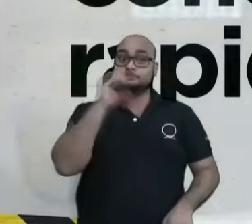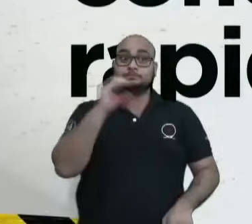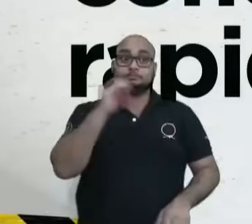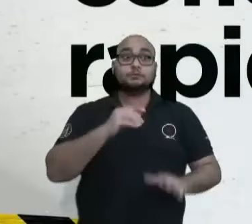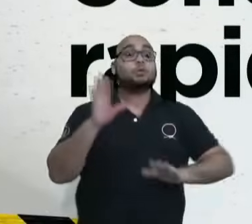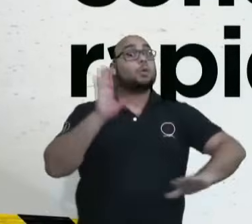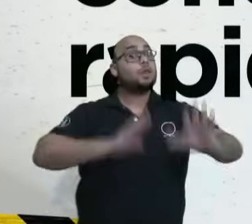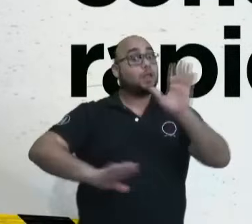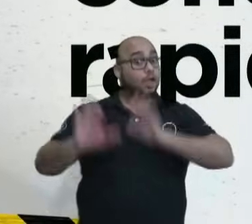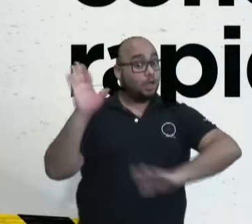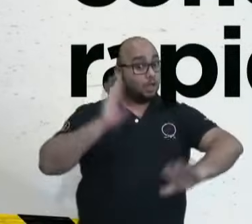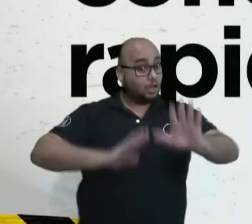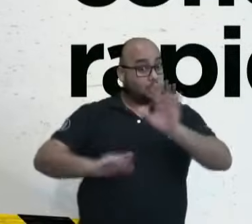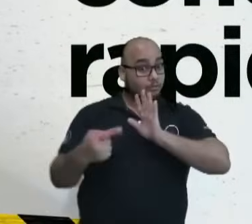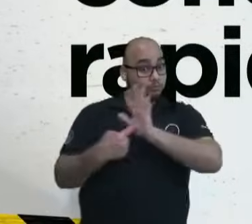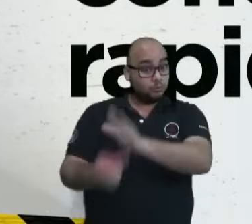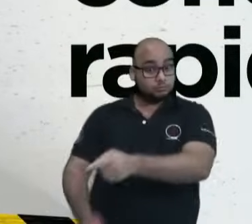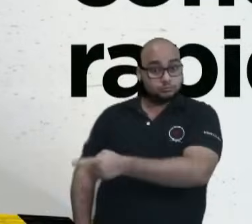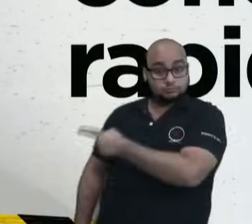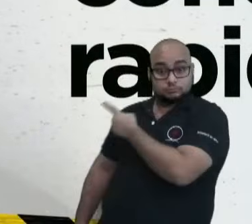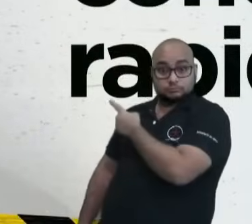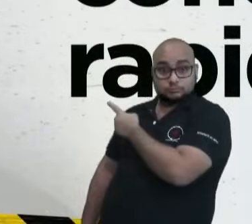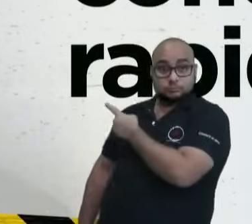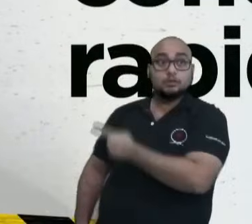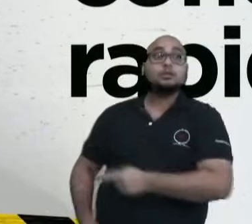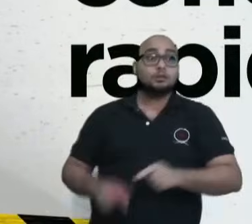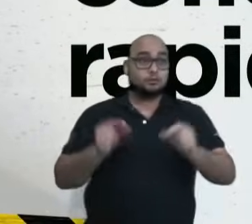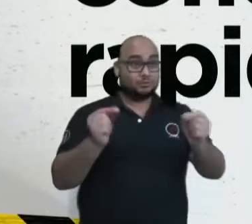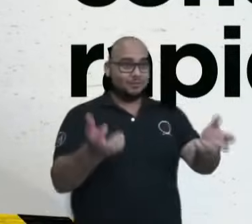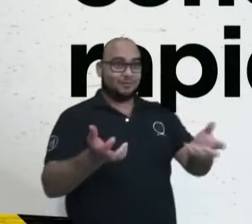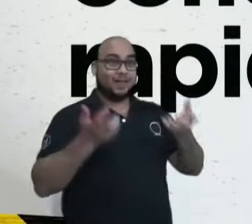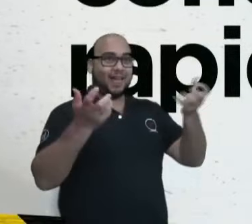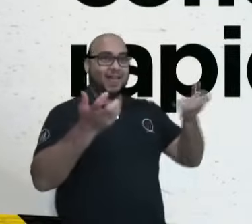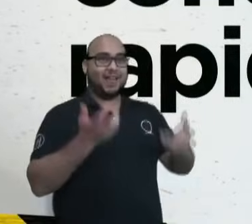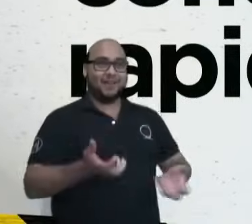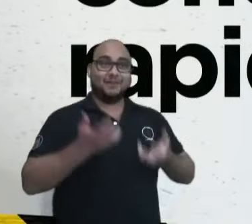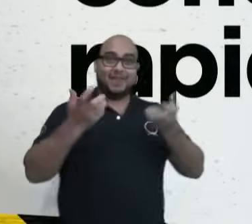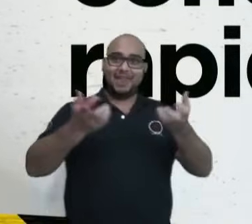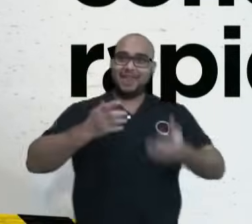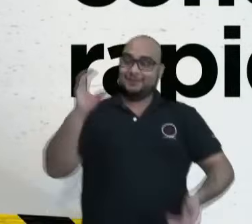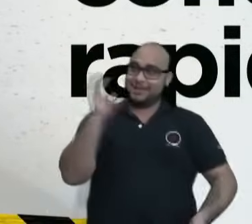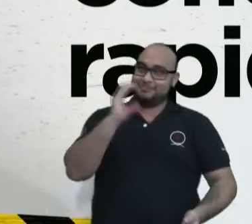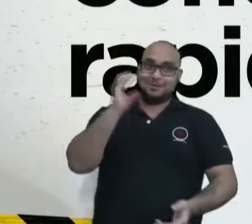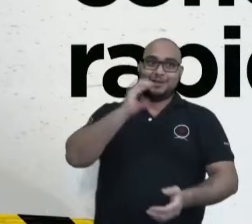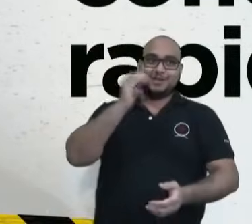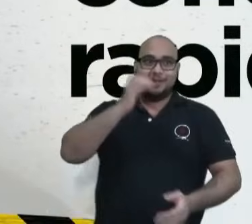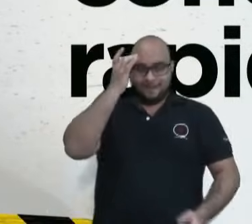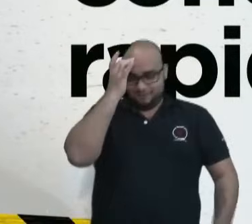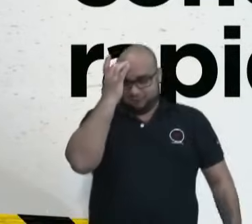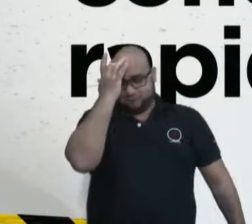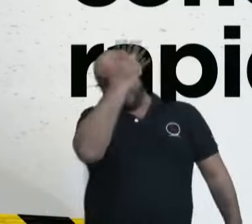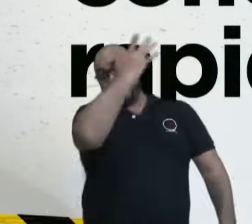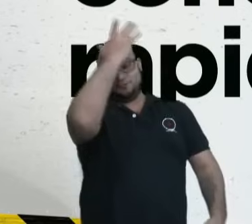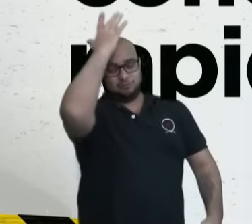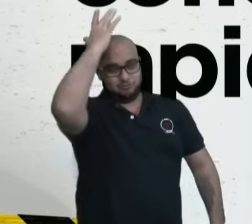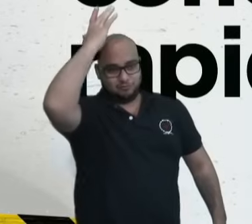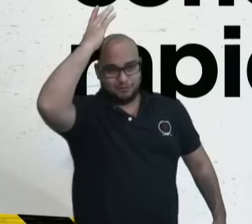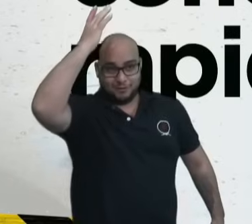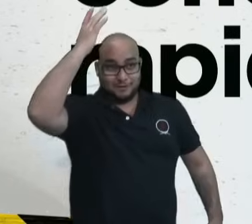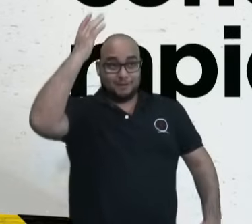rapidamente todo mundo quer rápido fácil sem